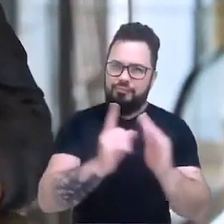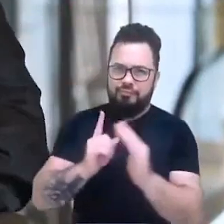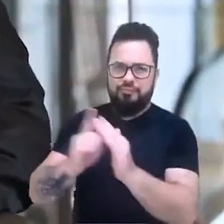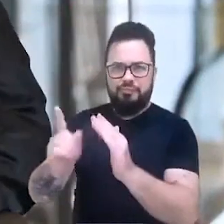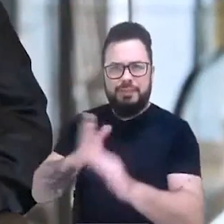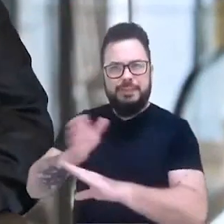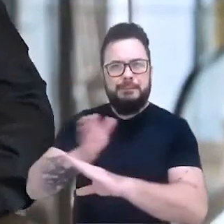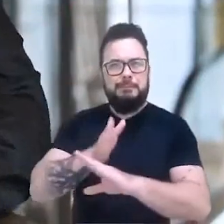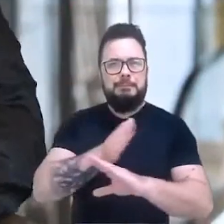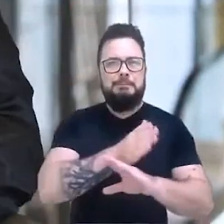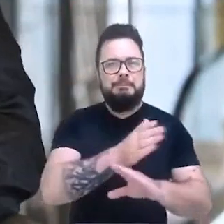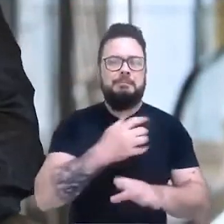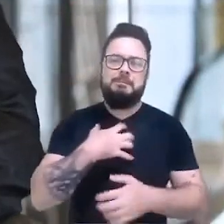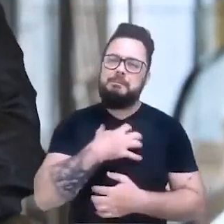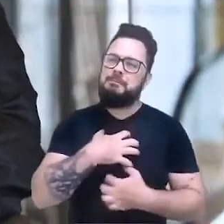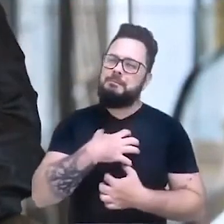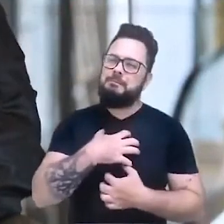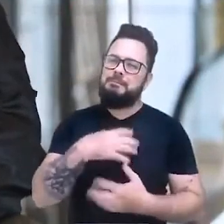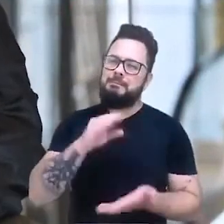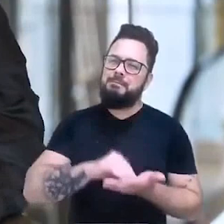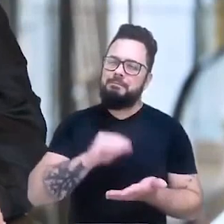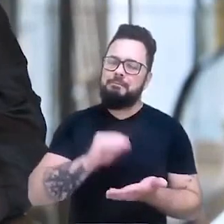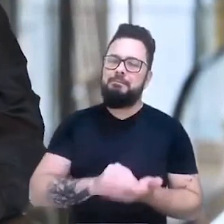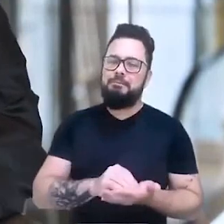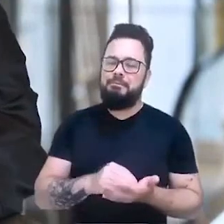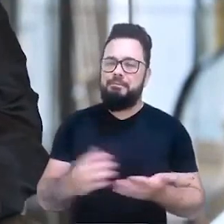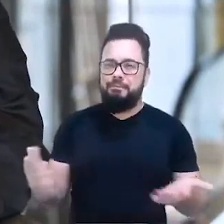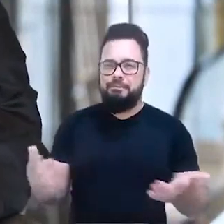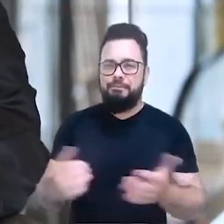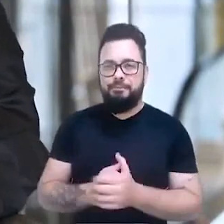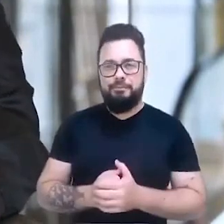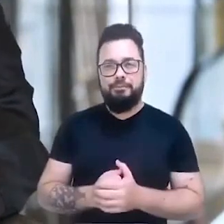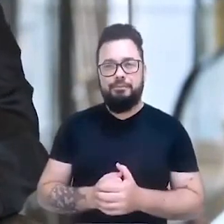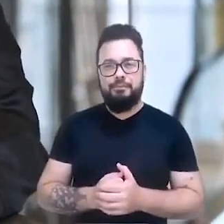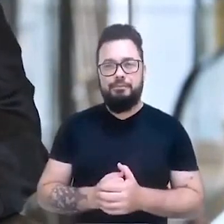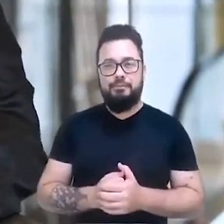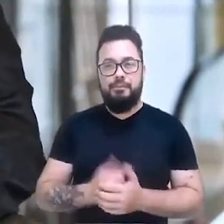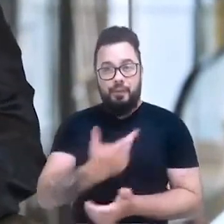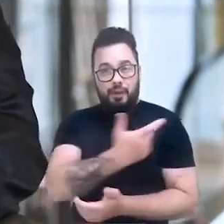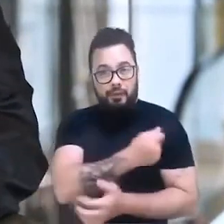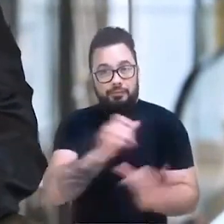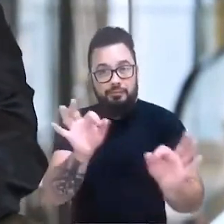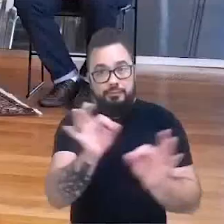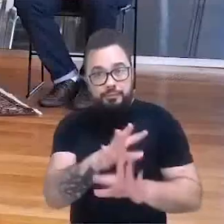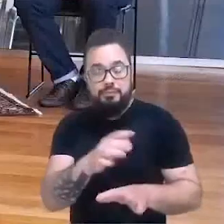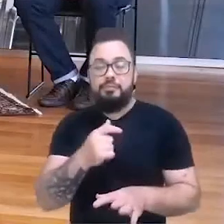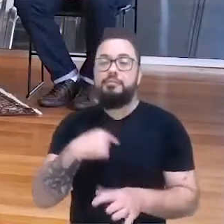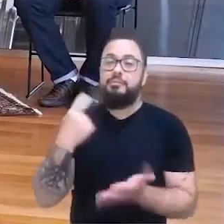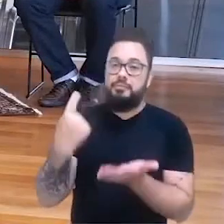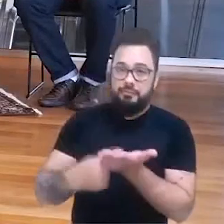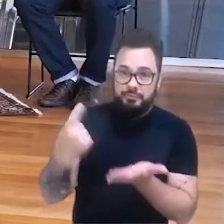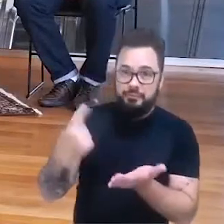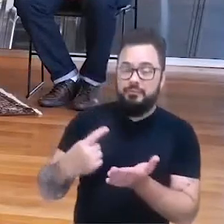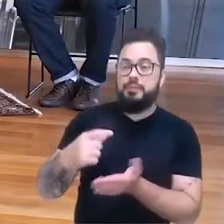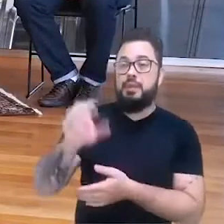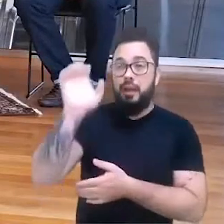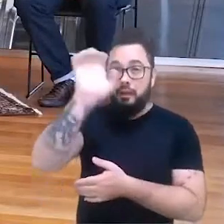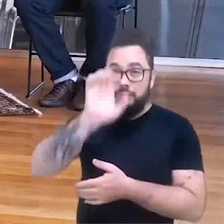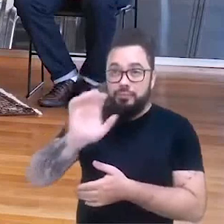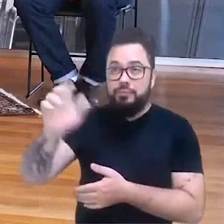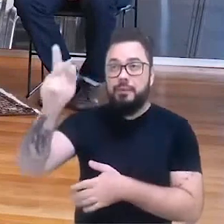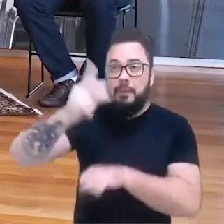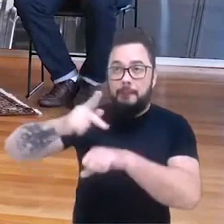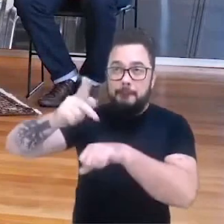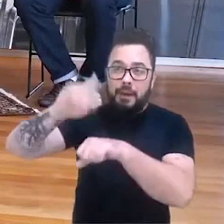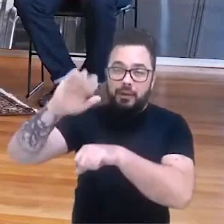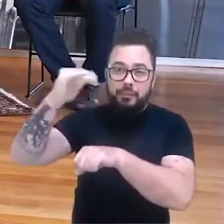ir na casa das pessoas, de me perder nos lugares, e isso está fazendo, é a única coisa que me faz falta. Então, assim que tiver a vacina, a gente está fechando vários